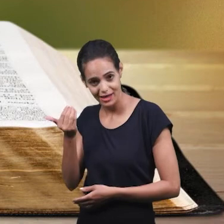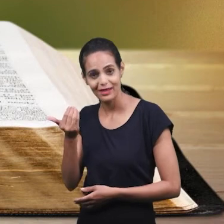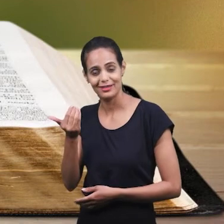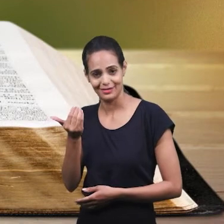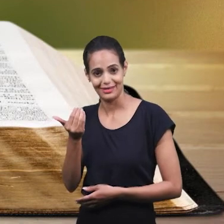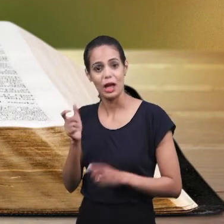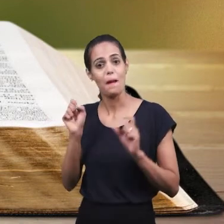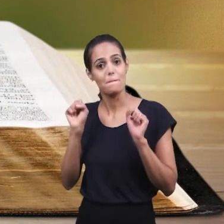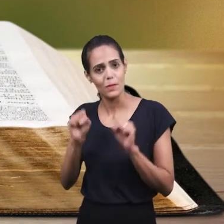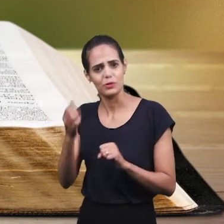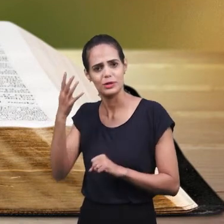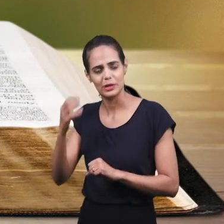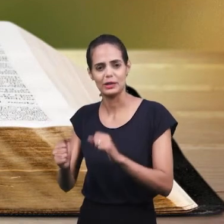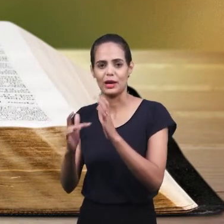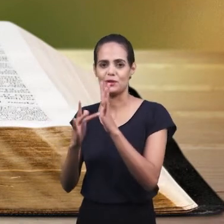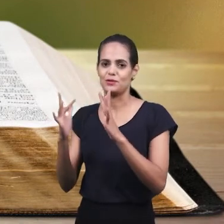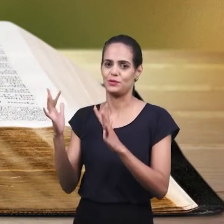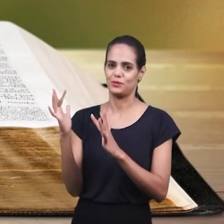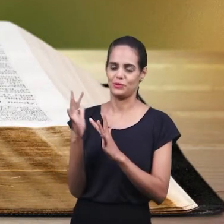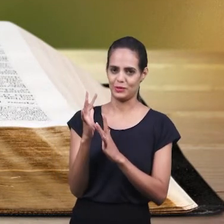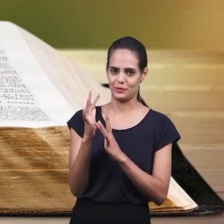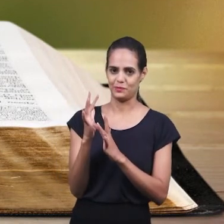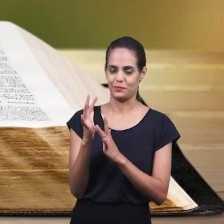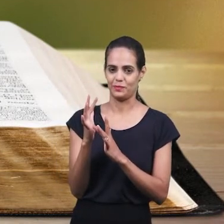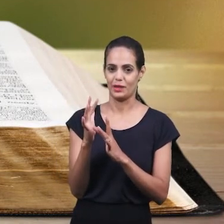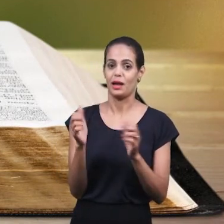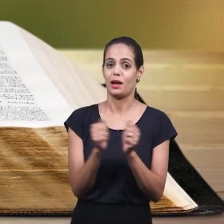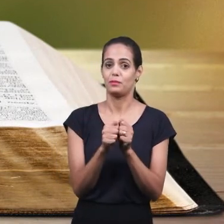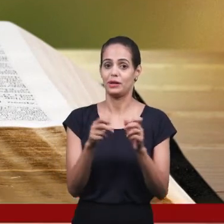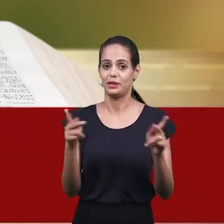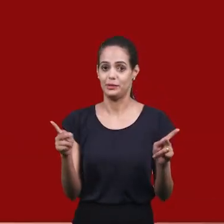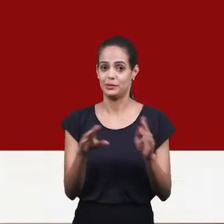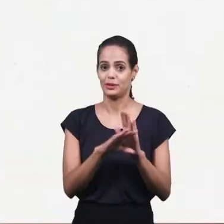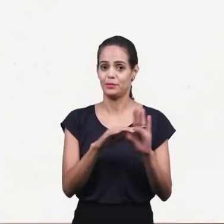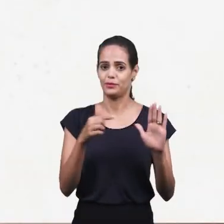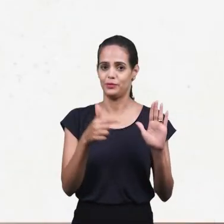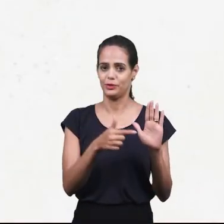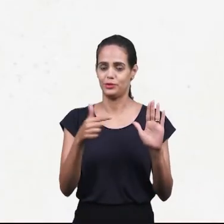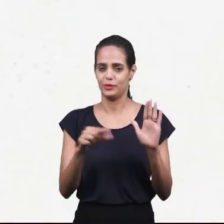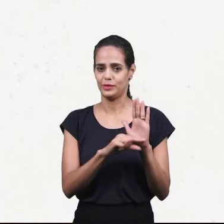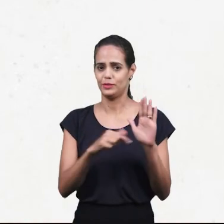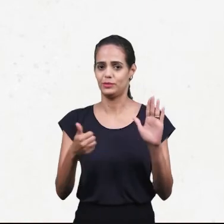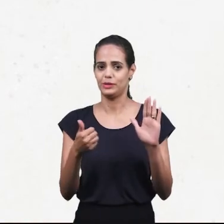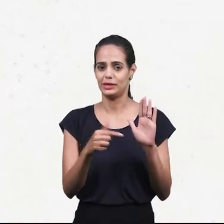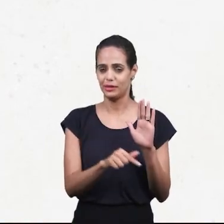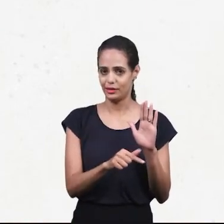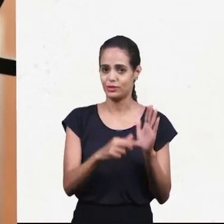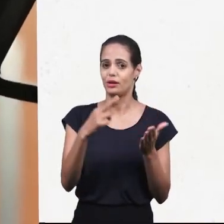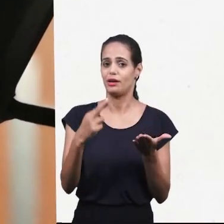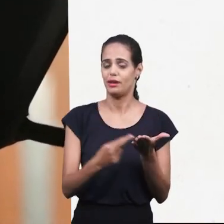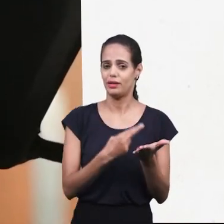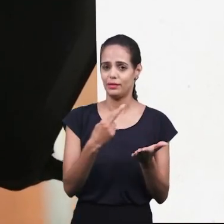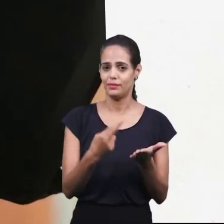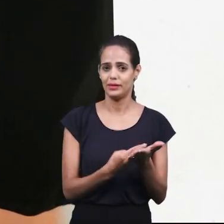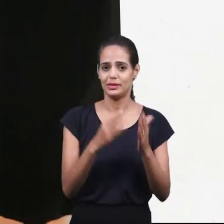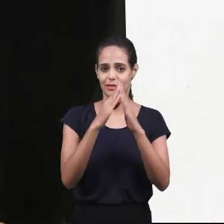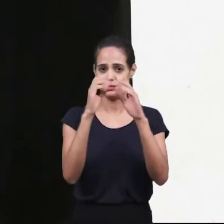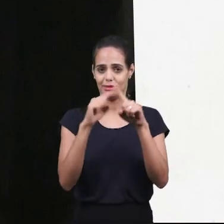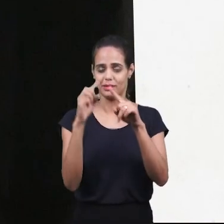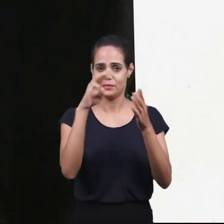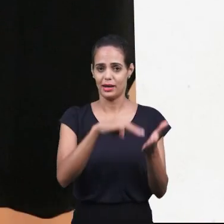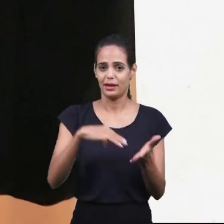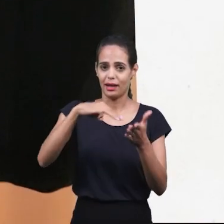de graça da água da vida. Apocalipse 22:17. A revista Maranata, com